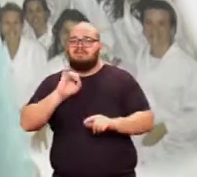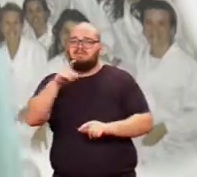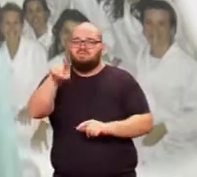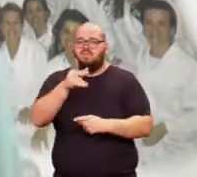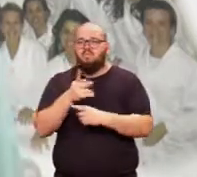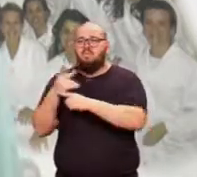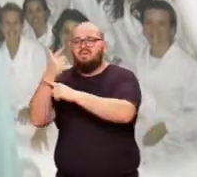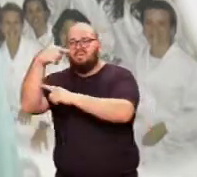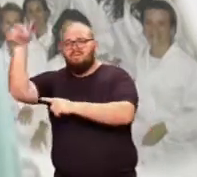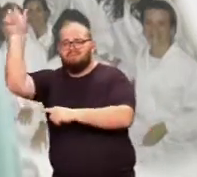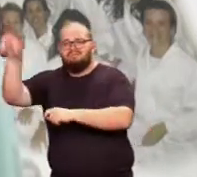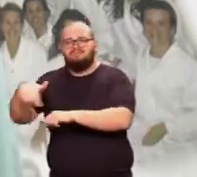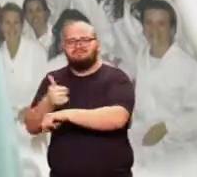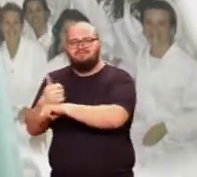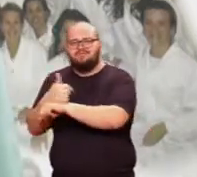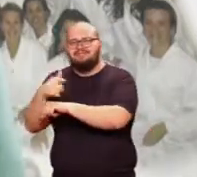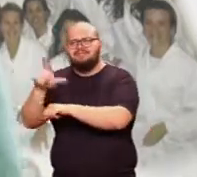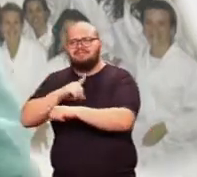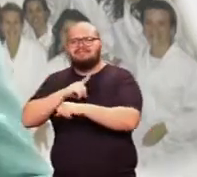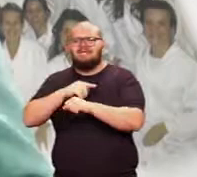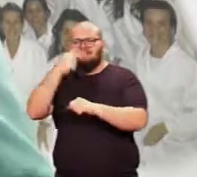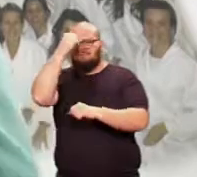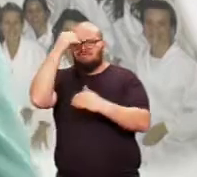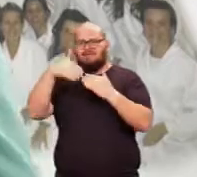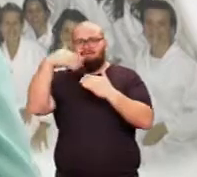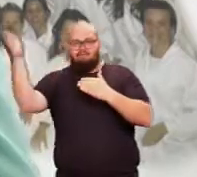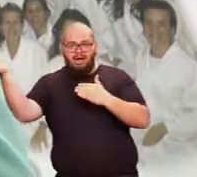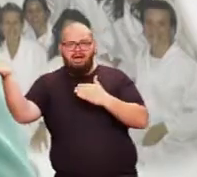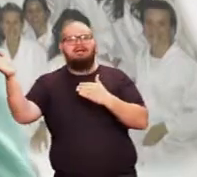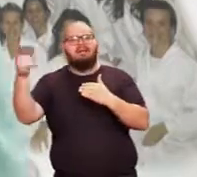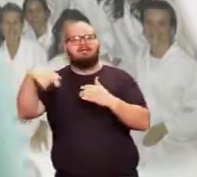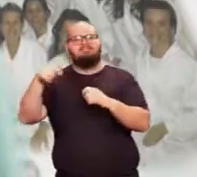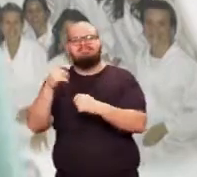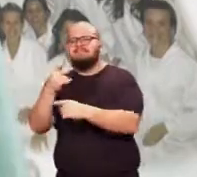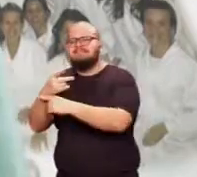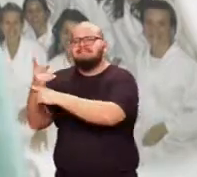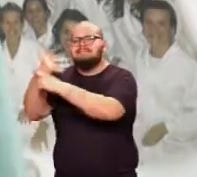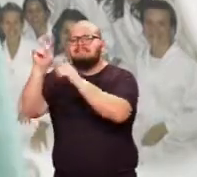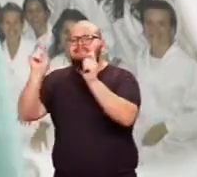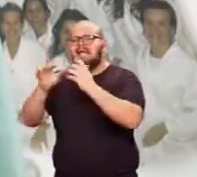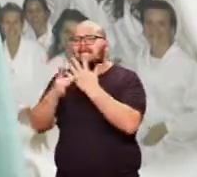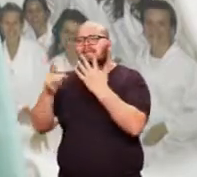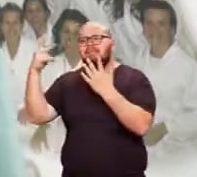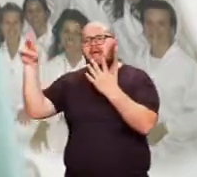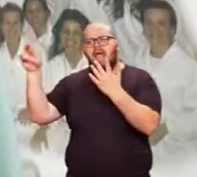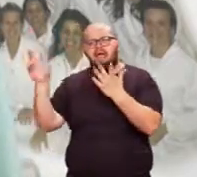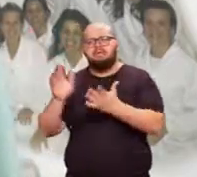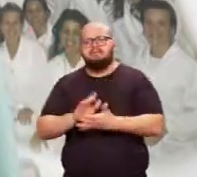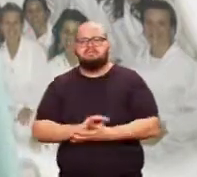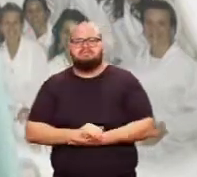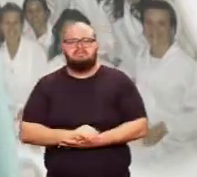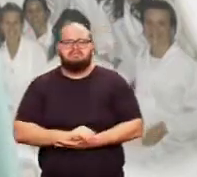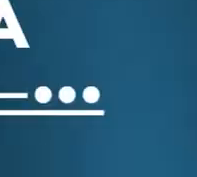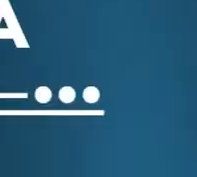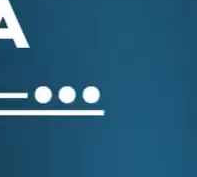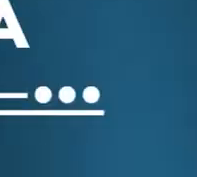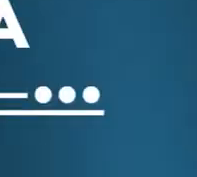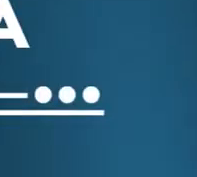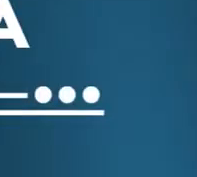atendê-lo. Caso você vá procurar um profissional extra-universidade, sempre procure verificar as habilidades deste